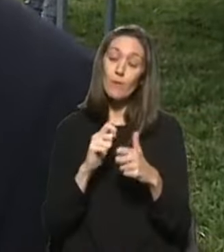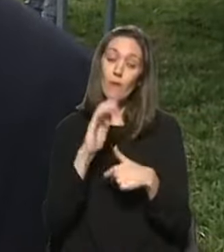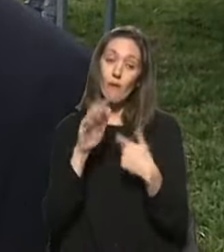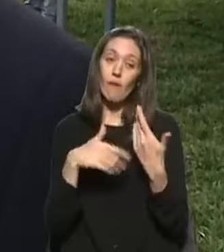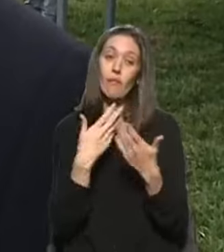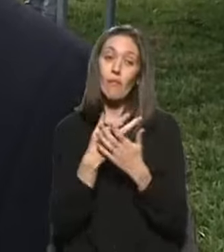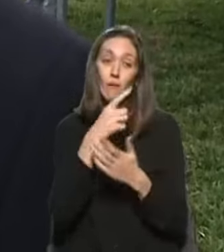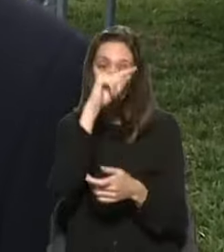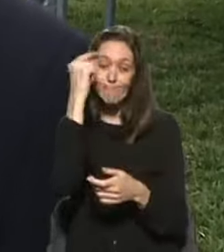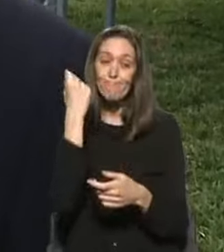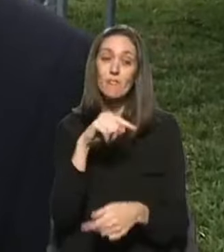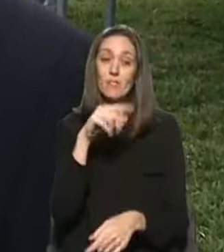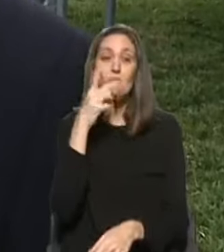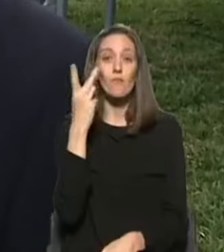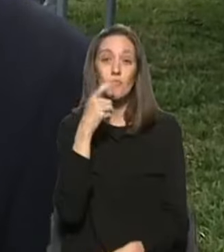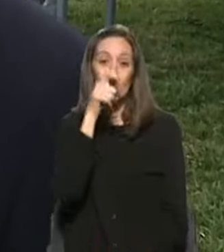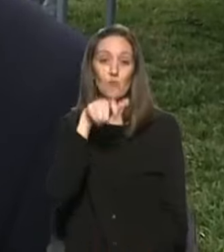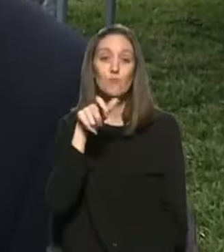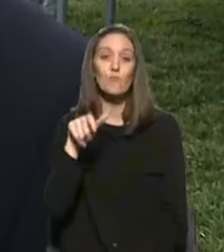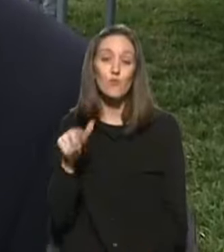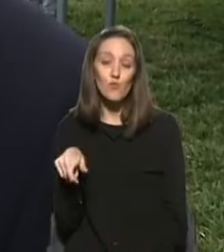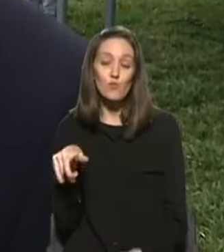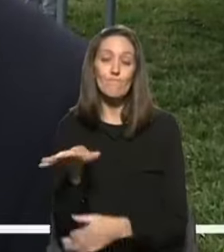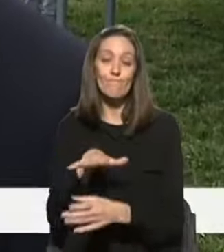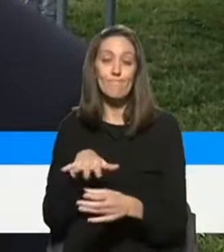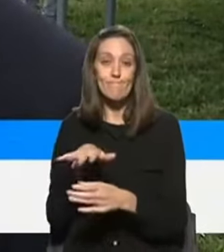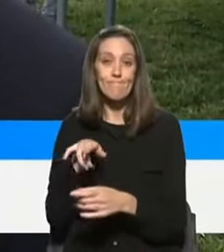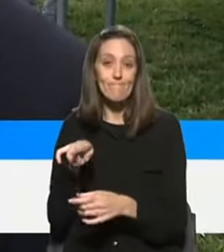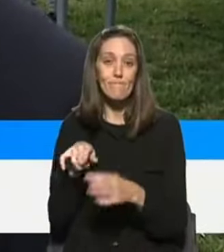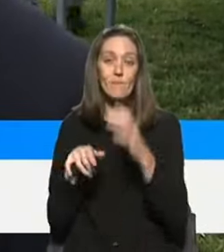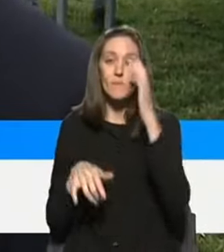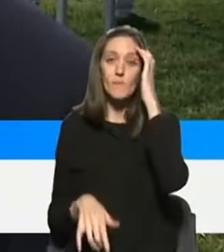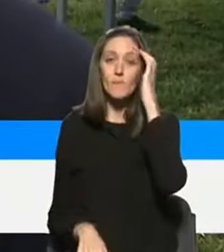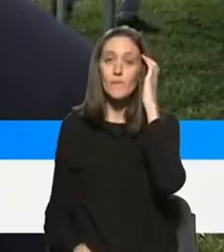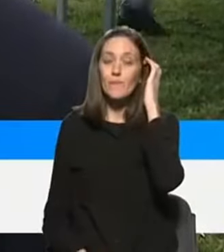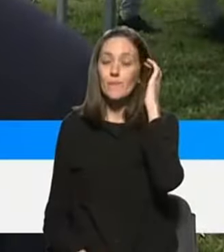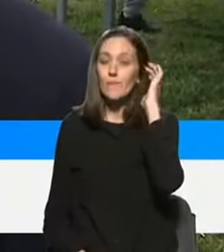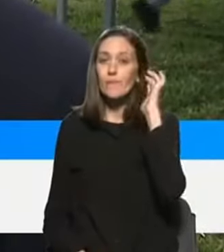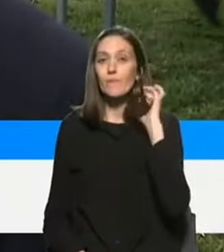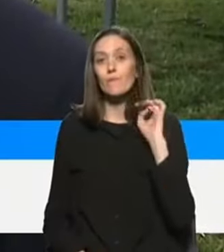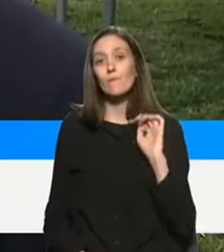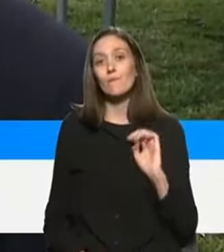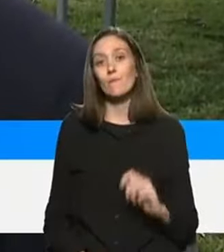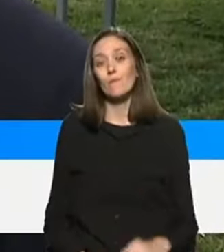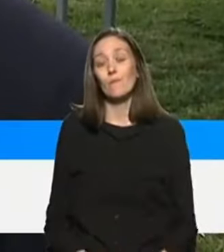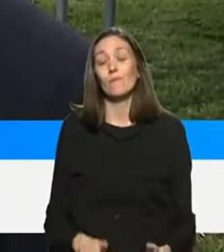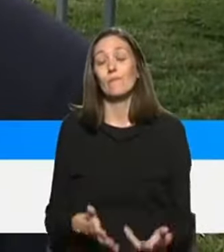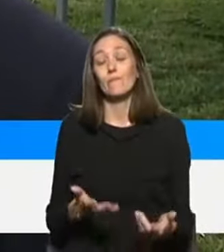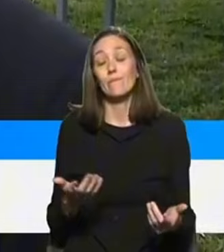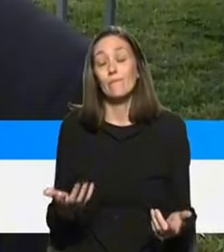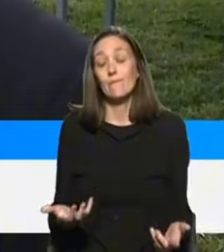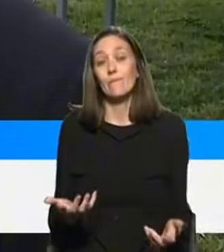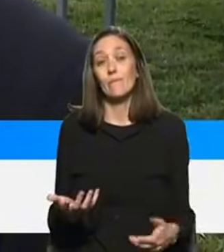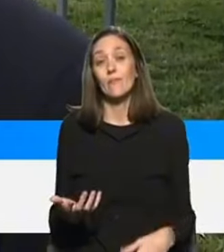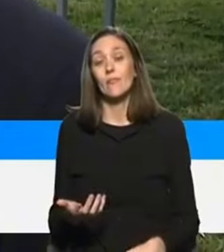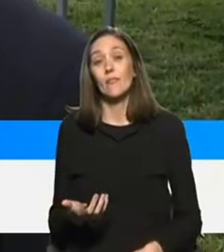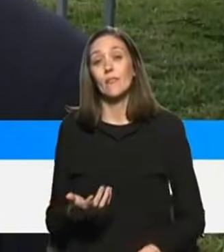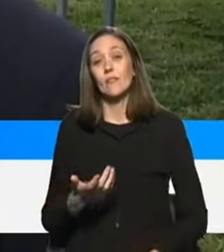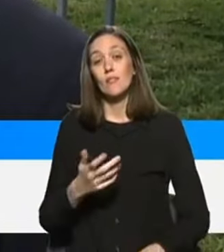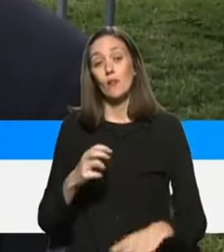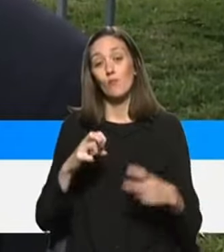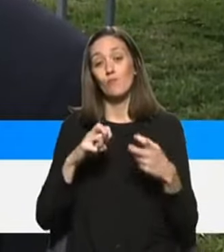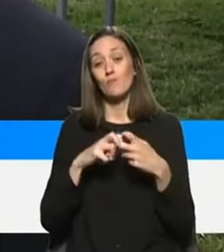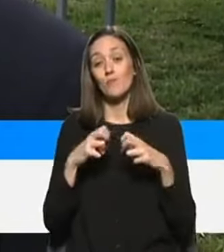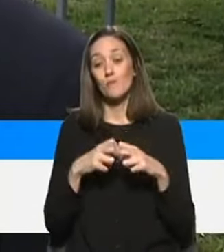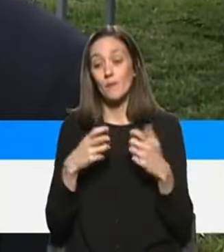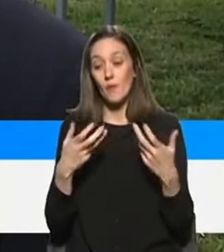vida da população da zona oeste do concelho e que, sobretudo, é também um problema